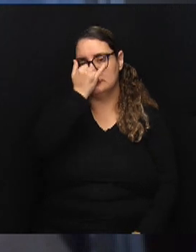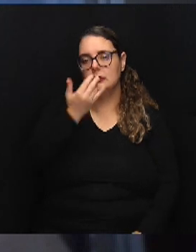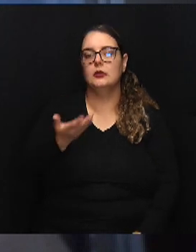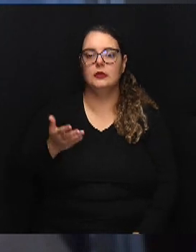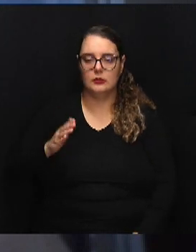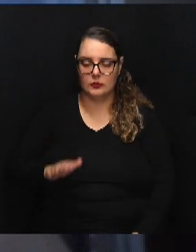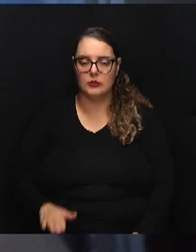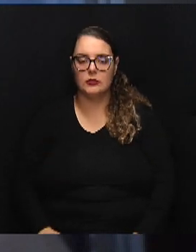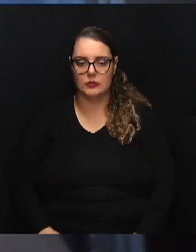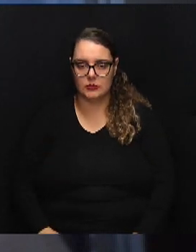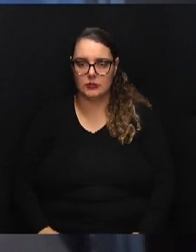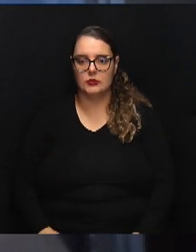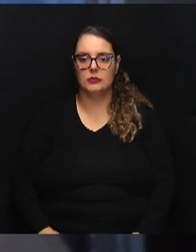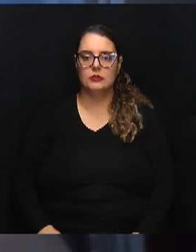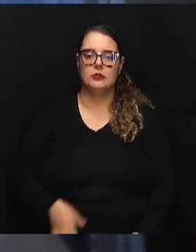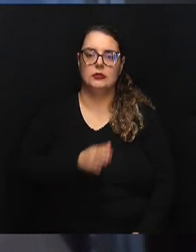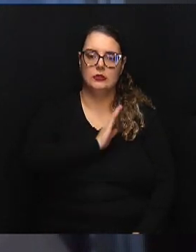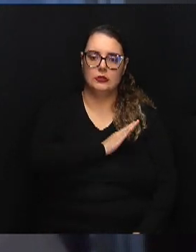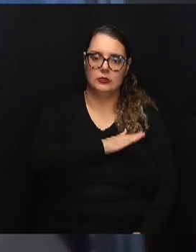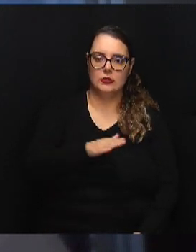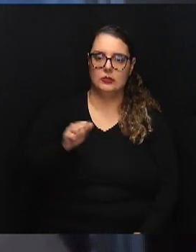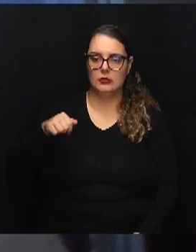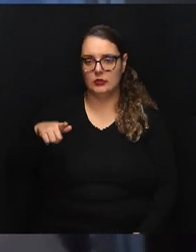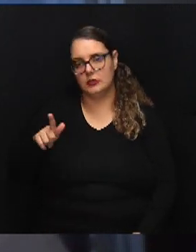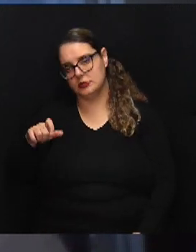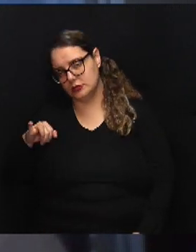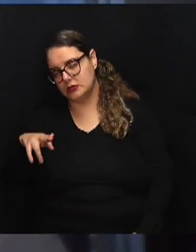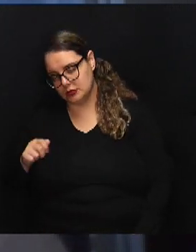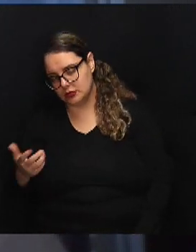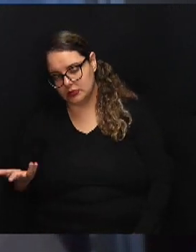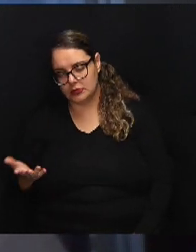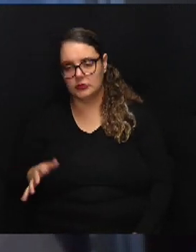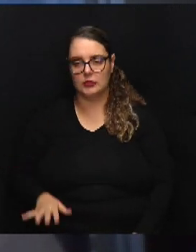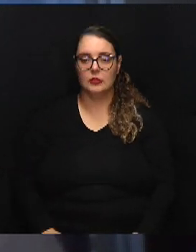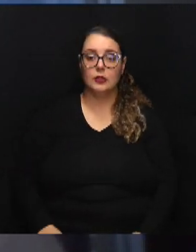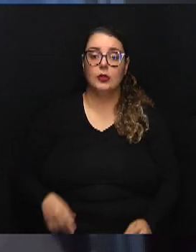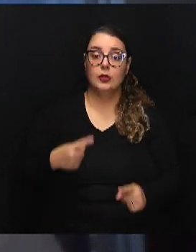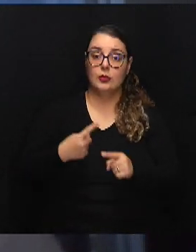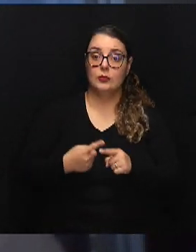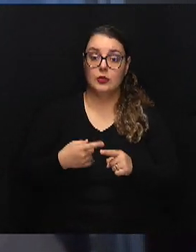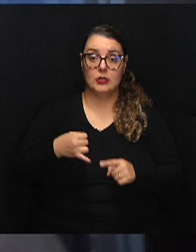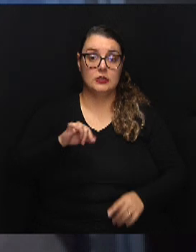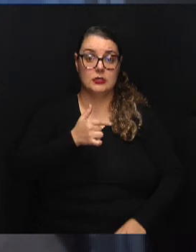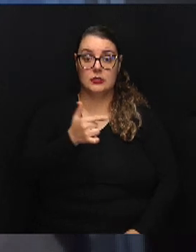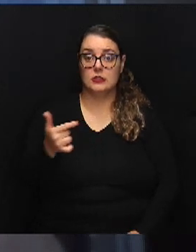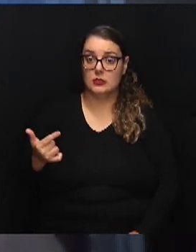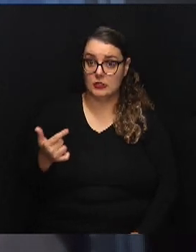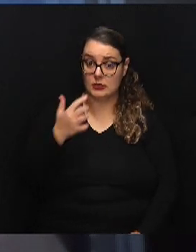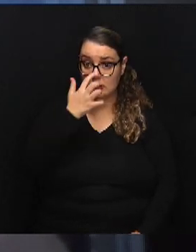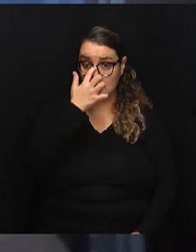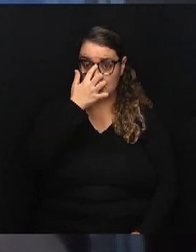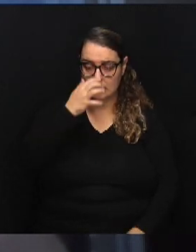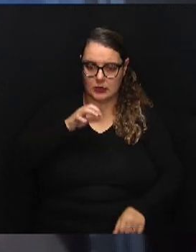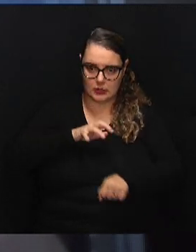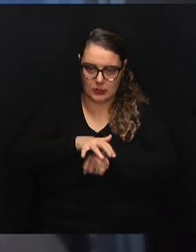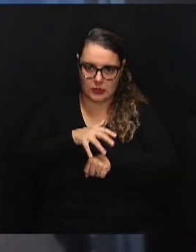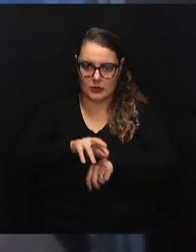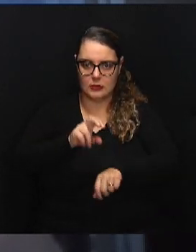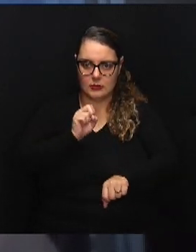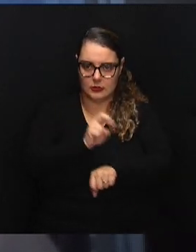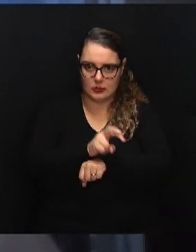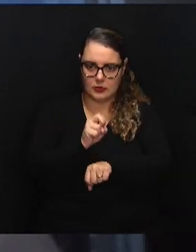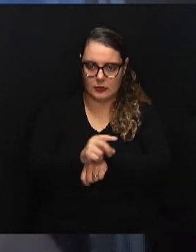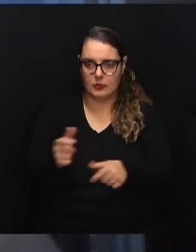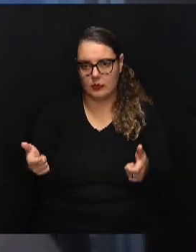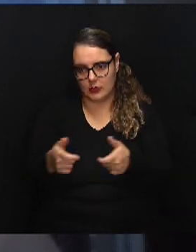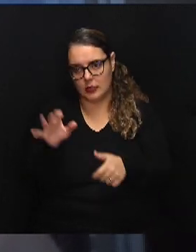de infarto e angina, vamos dizer assim, tá? Porque se a gente não tiver a infecção viral, a gente tem menos